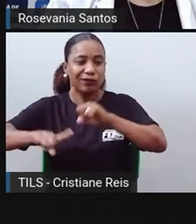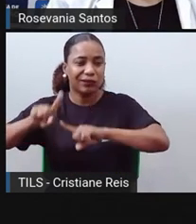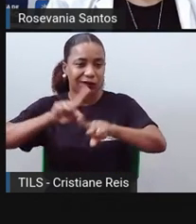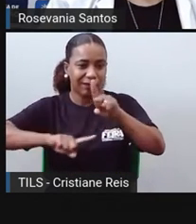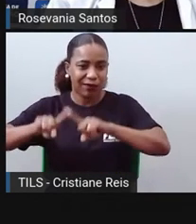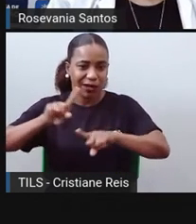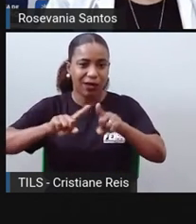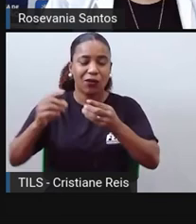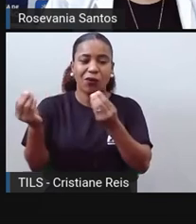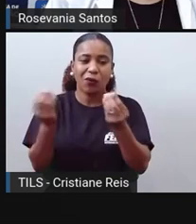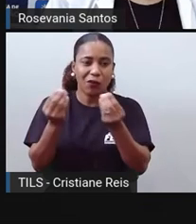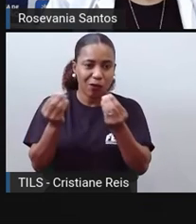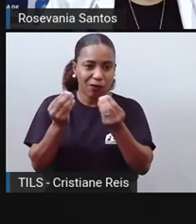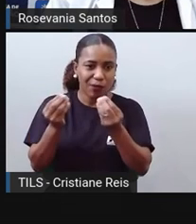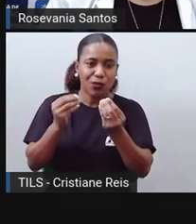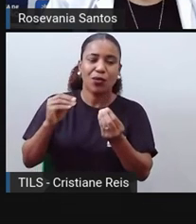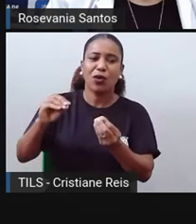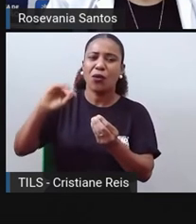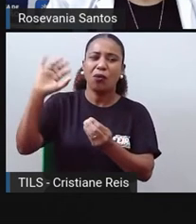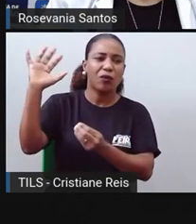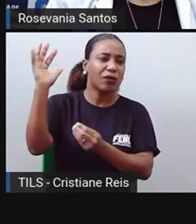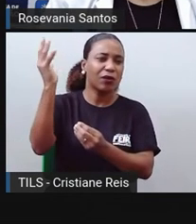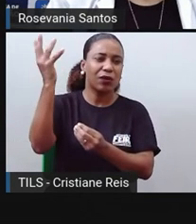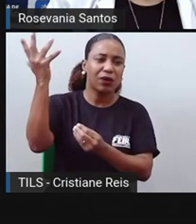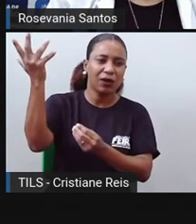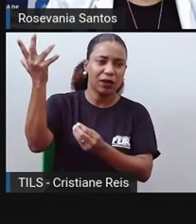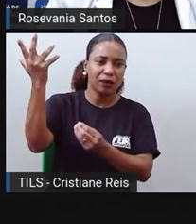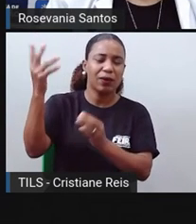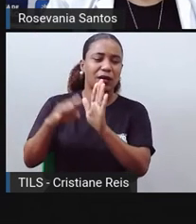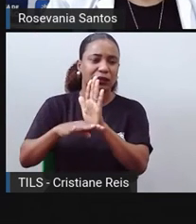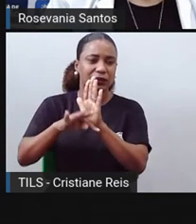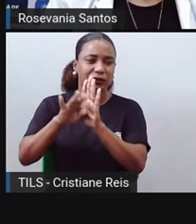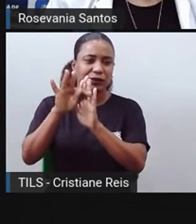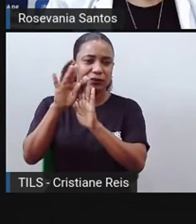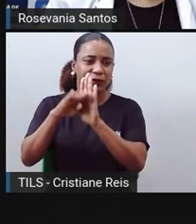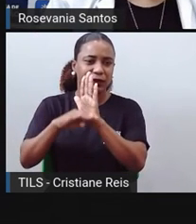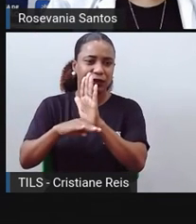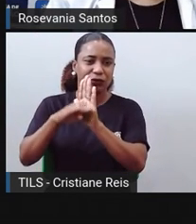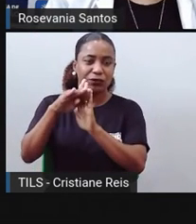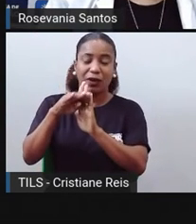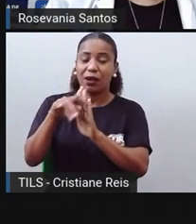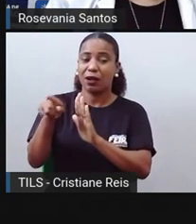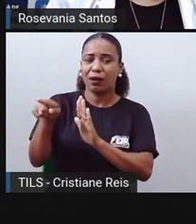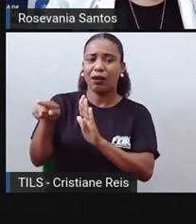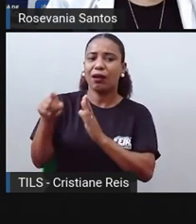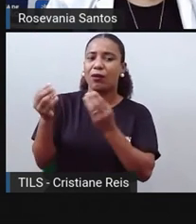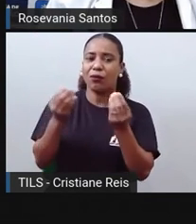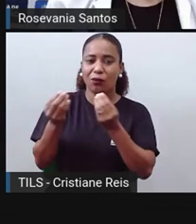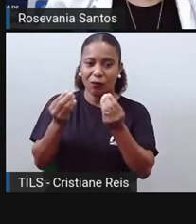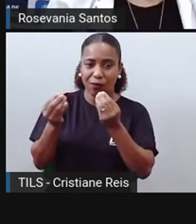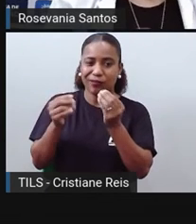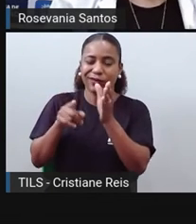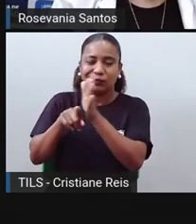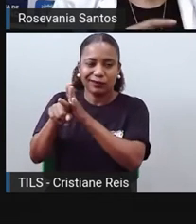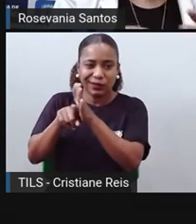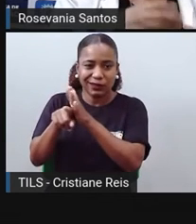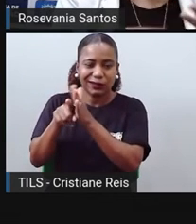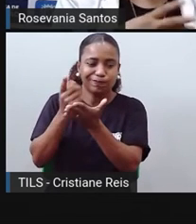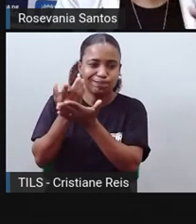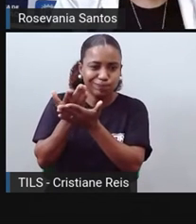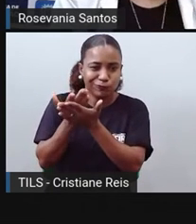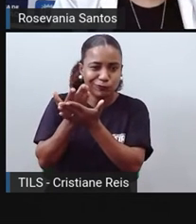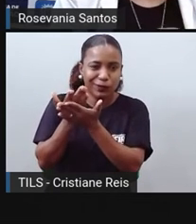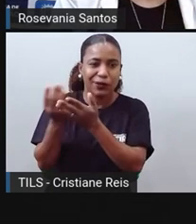atmosféricas e oceânicas, influenciando o clima, as condições de vida no globo. Então, esse é o papel deles lá, estudar